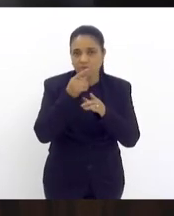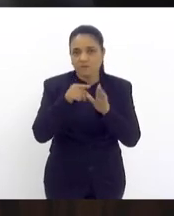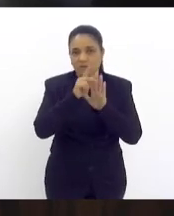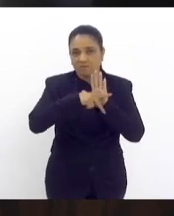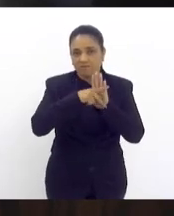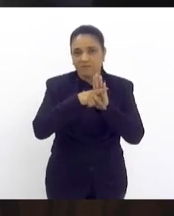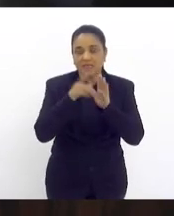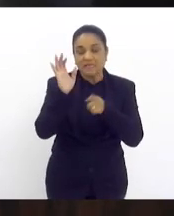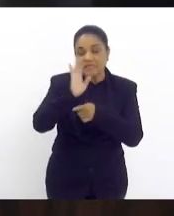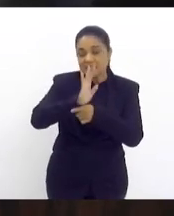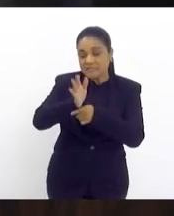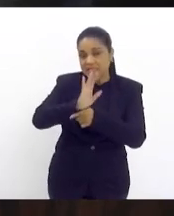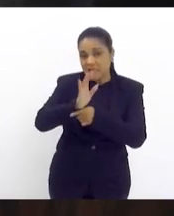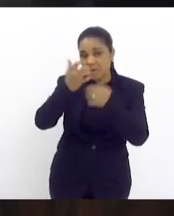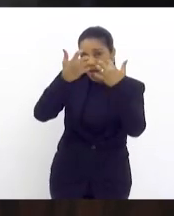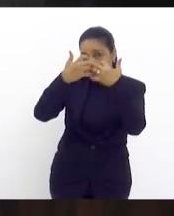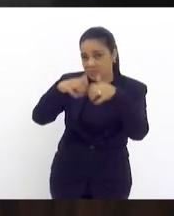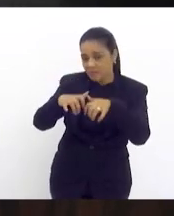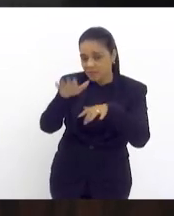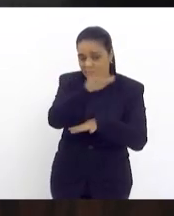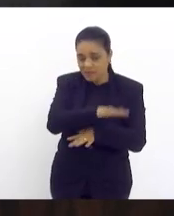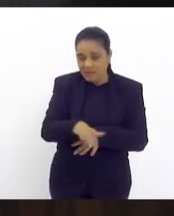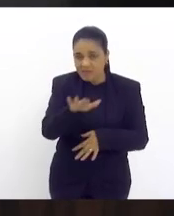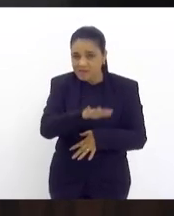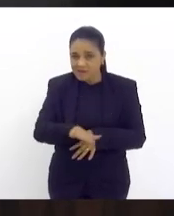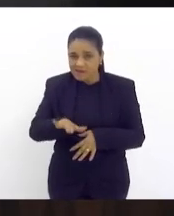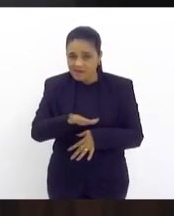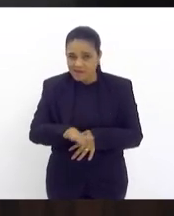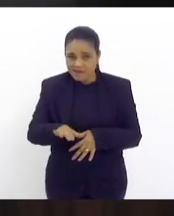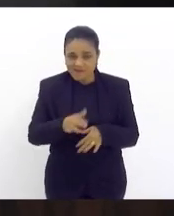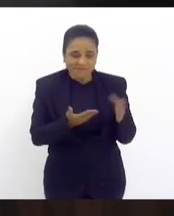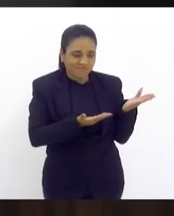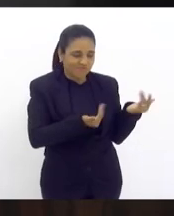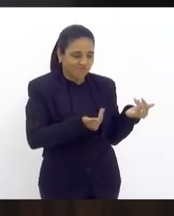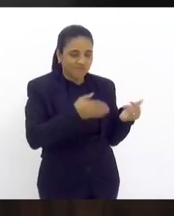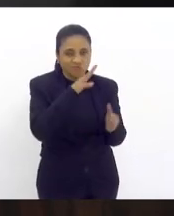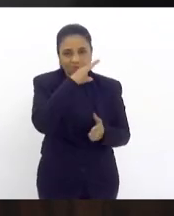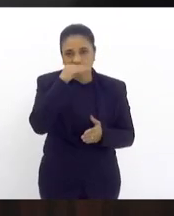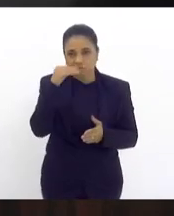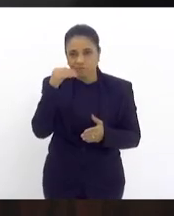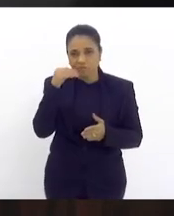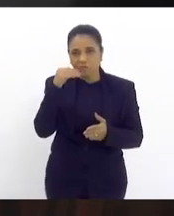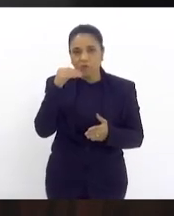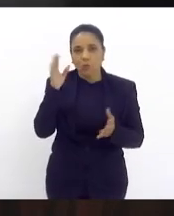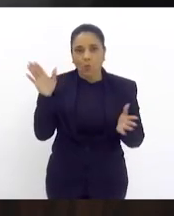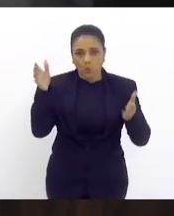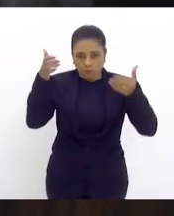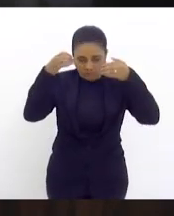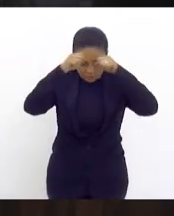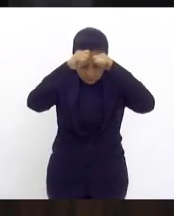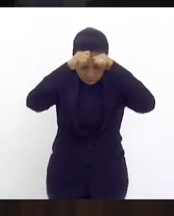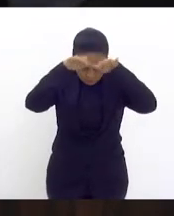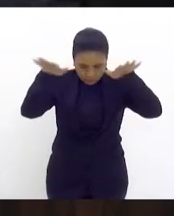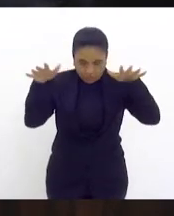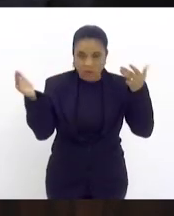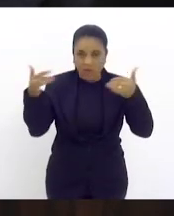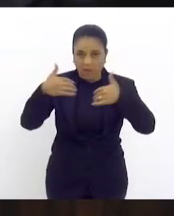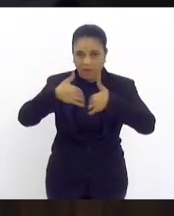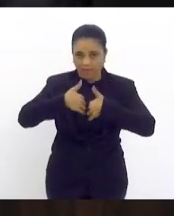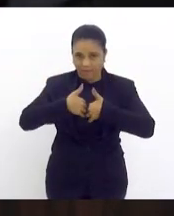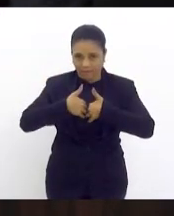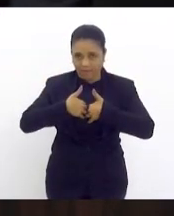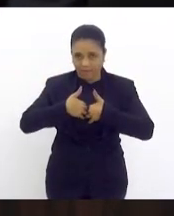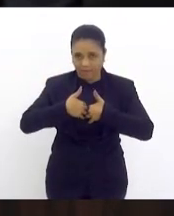cinema adaptado a criança e adolescente com Transtorno do espectro